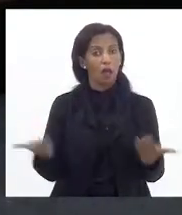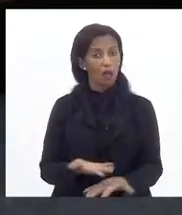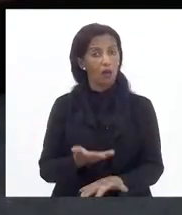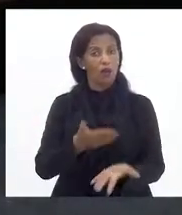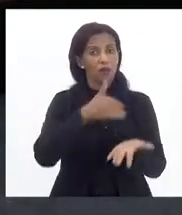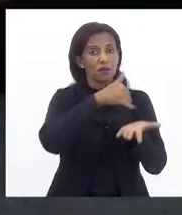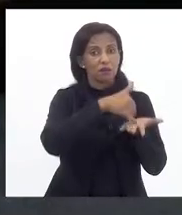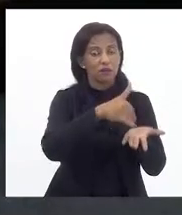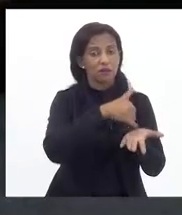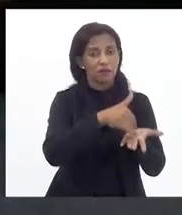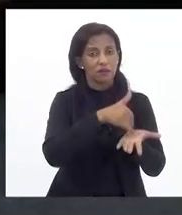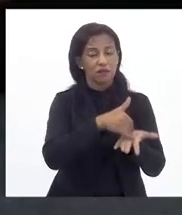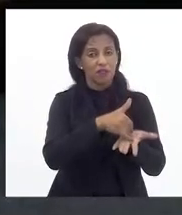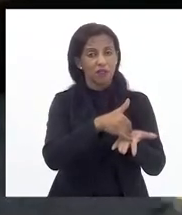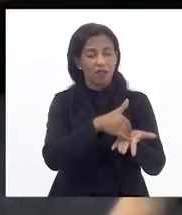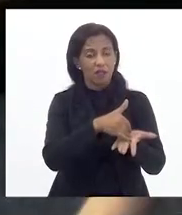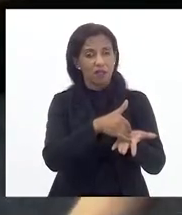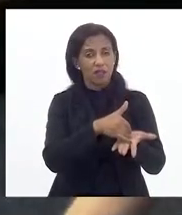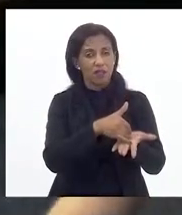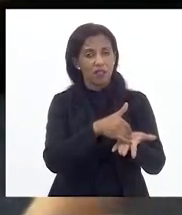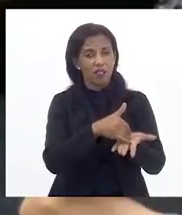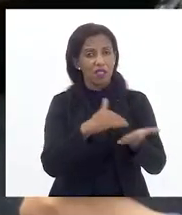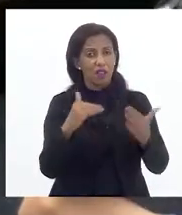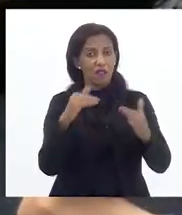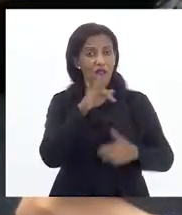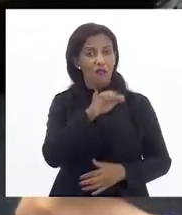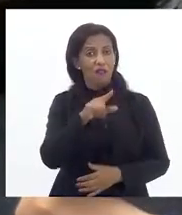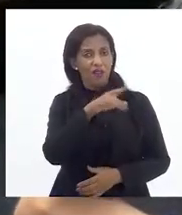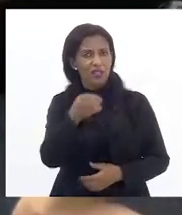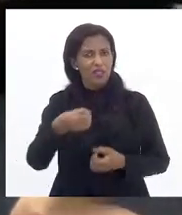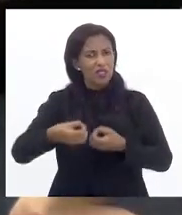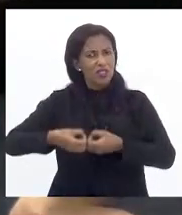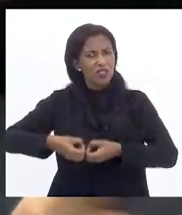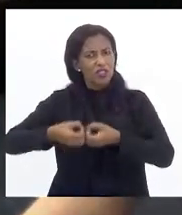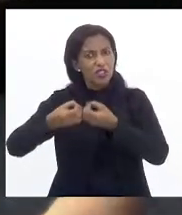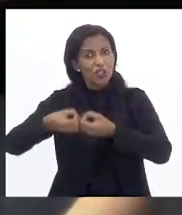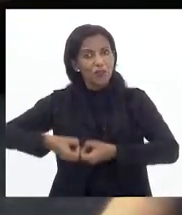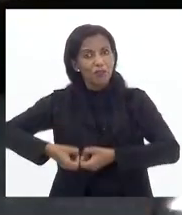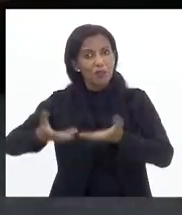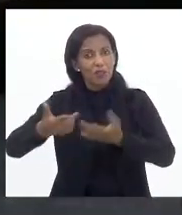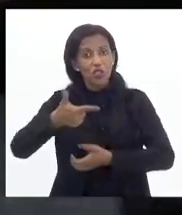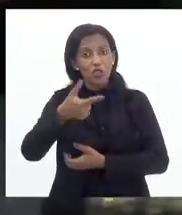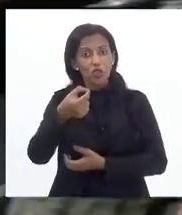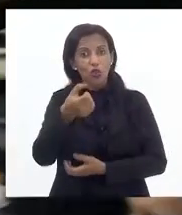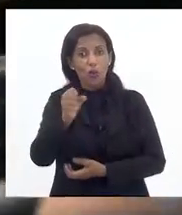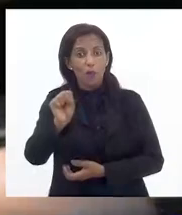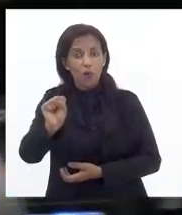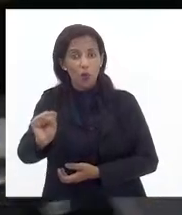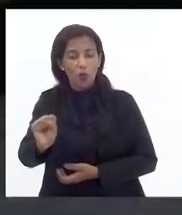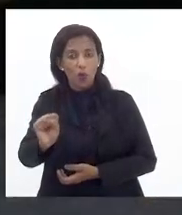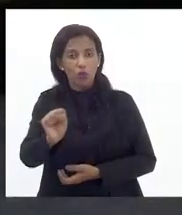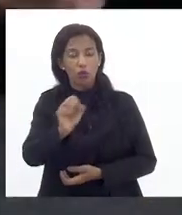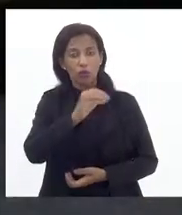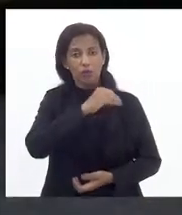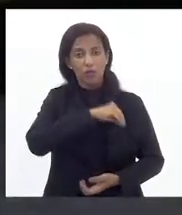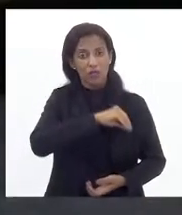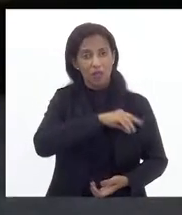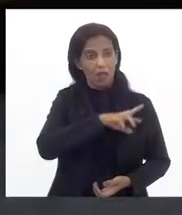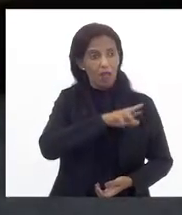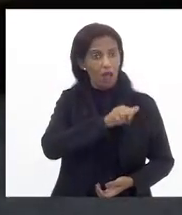de fazenda a gente chegou e o nível de despesa é de 2008 o arrocho salarial